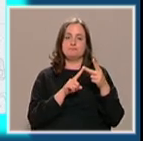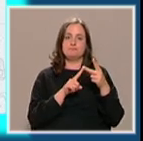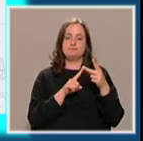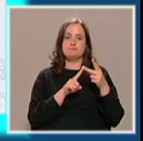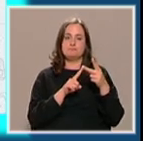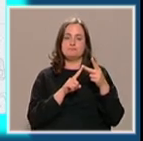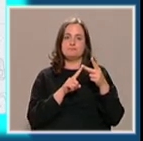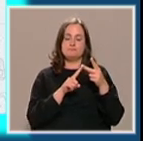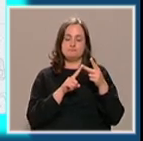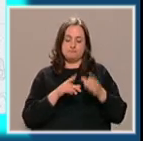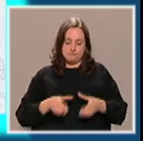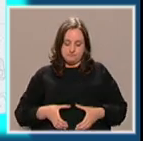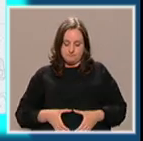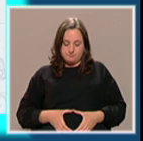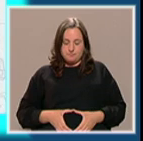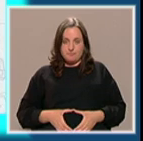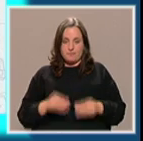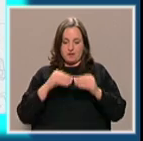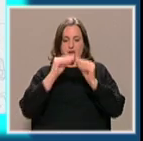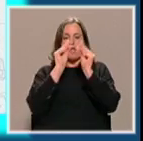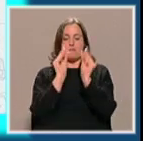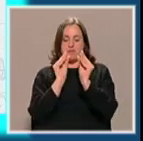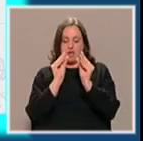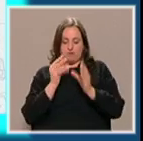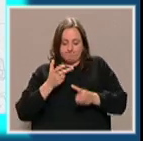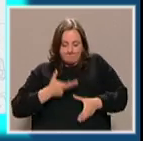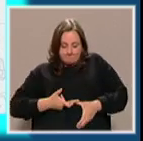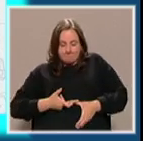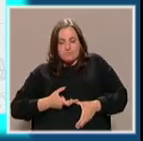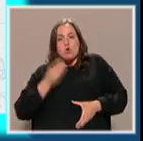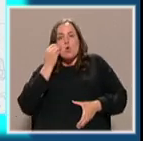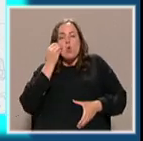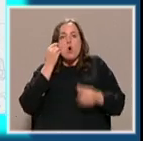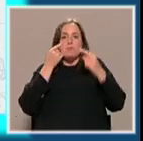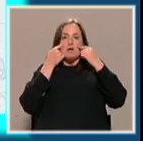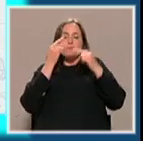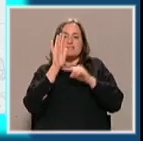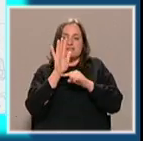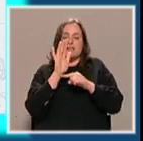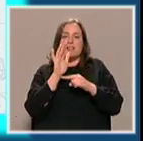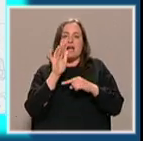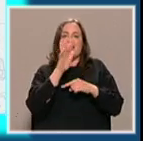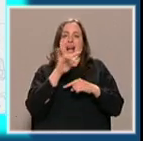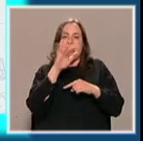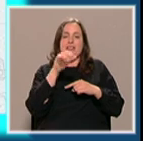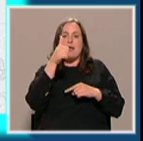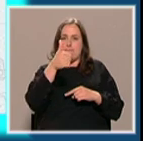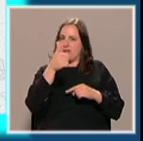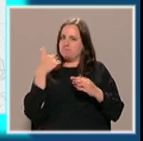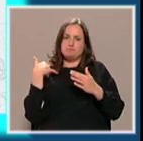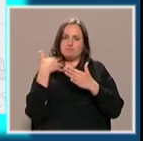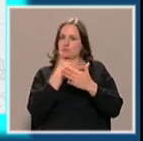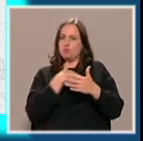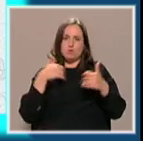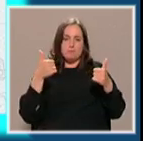a implantação do embrião no endométrio está representada pela letra B, até agora tudo certo,